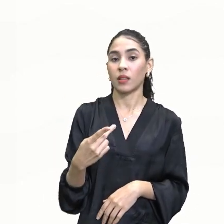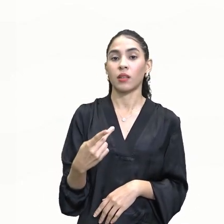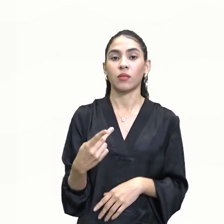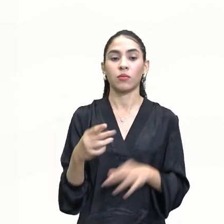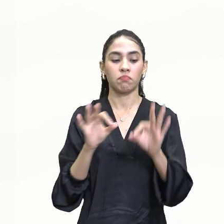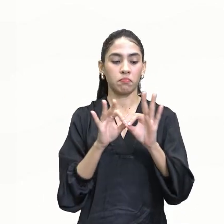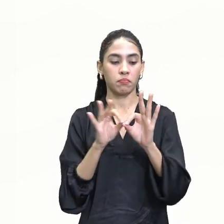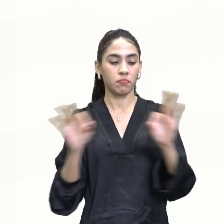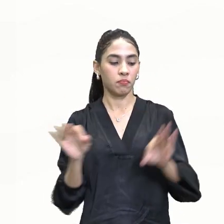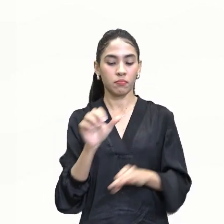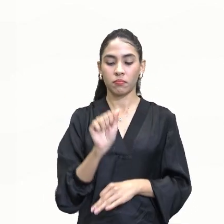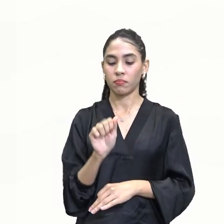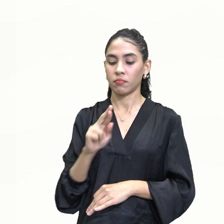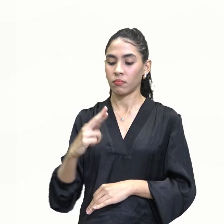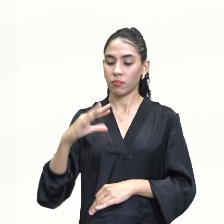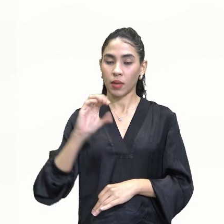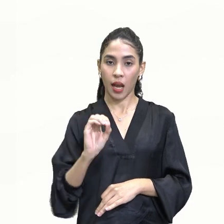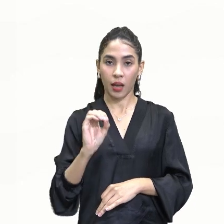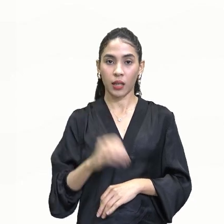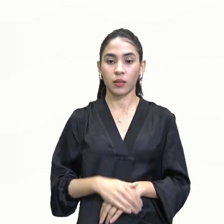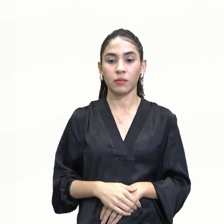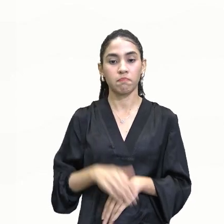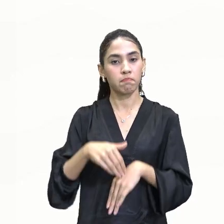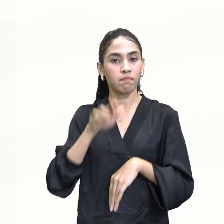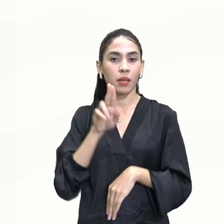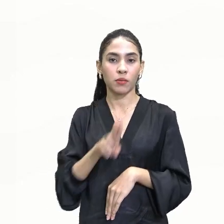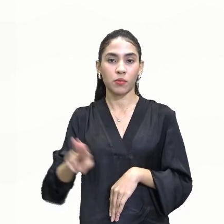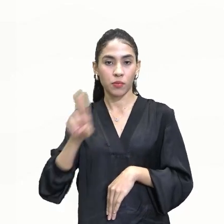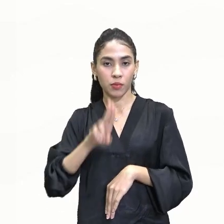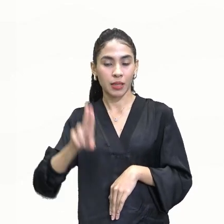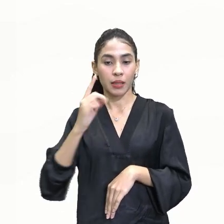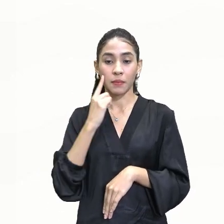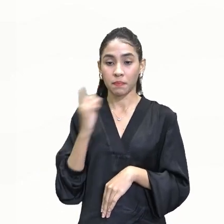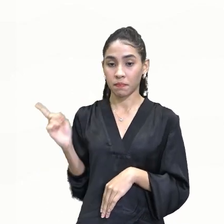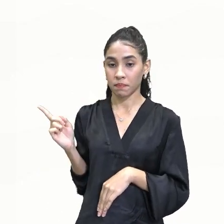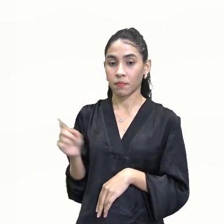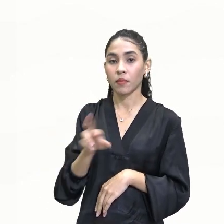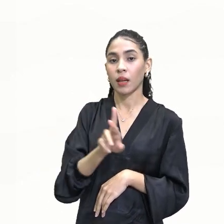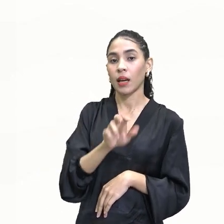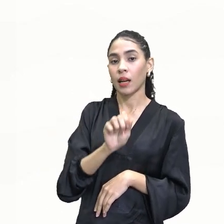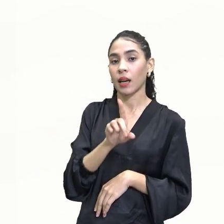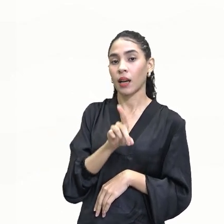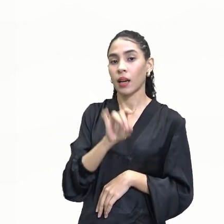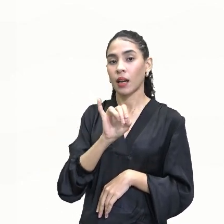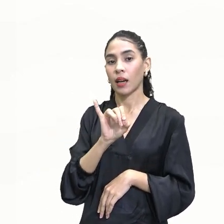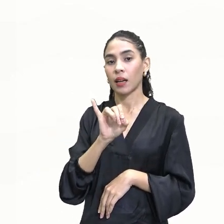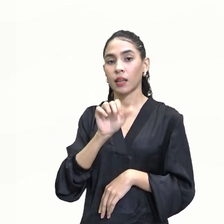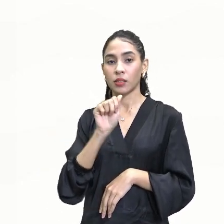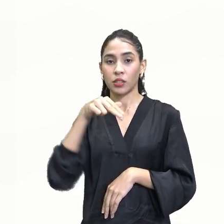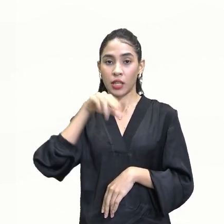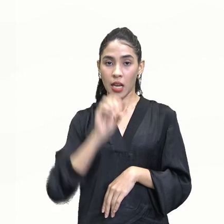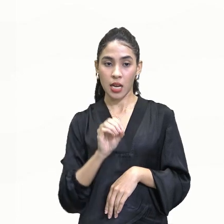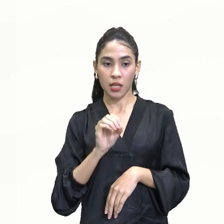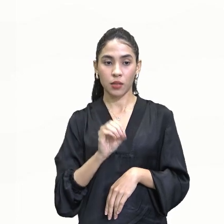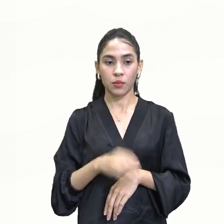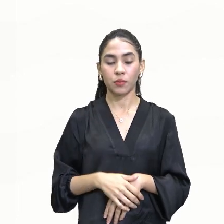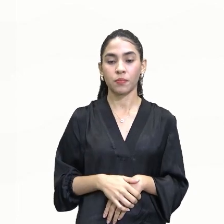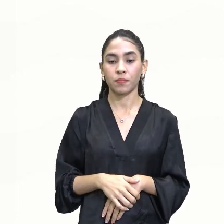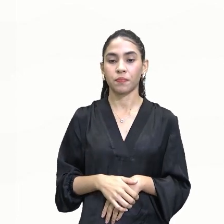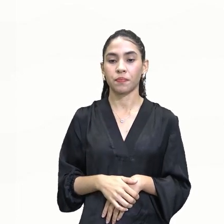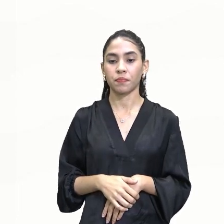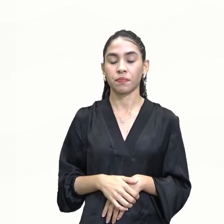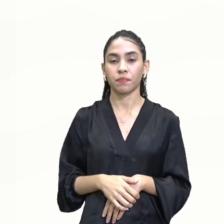de arco? A mais usual é justamente quem? O radiano, e que aí se representa, não é? Se escreve